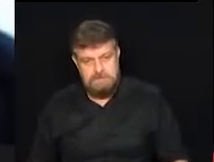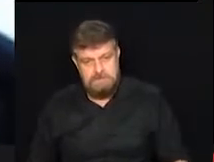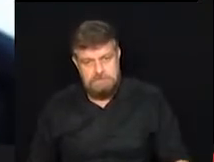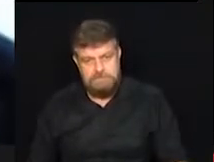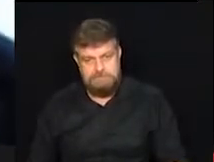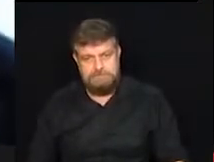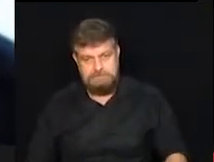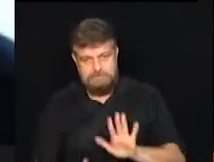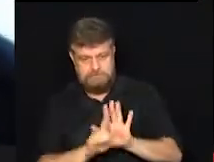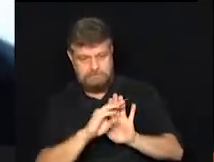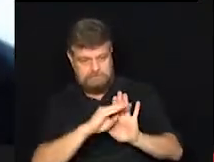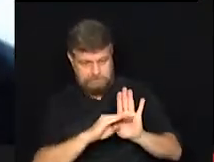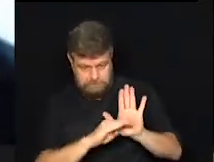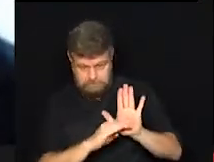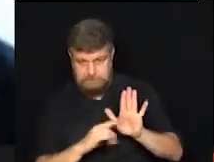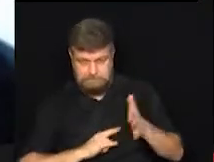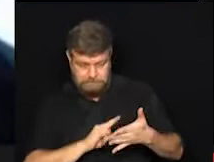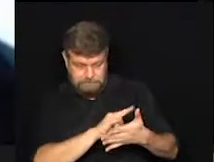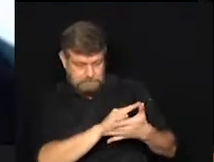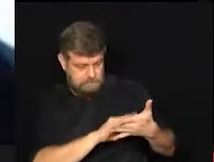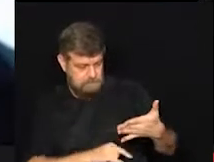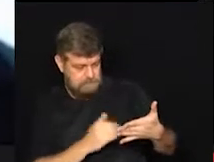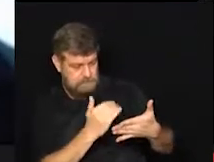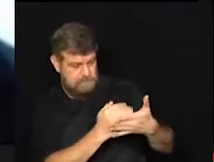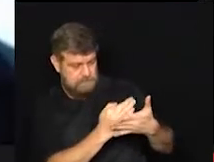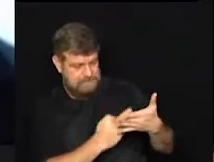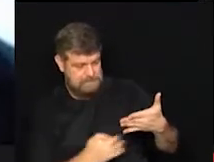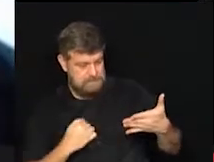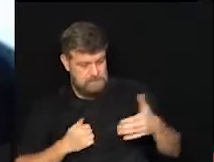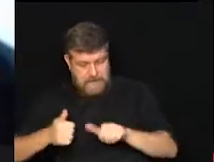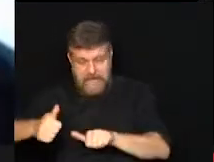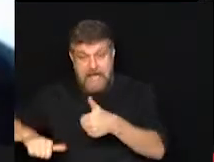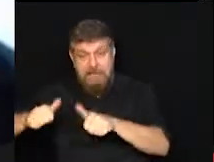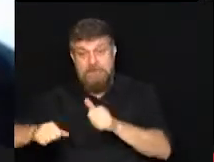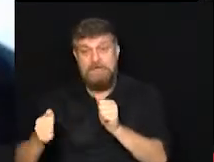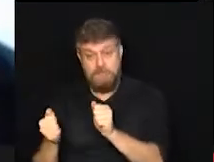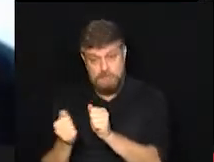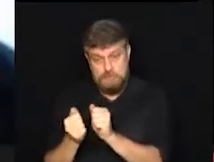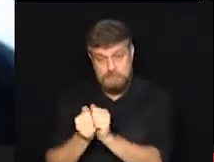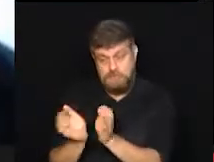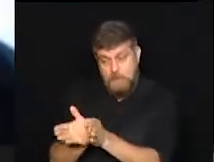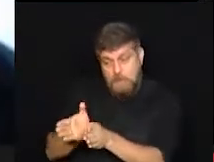a lei, a minuta da lei, né, para a gente estar avaliando junto aos nossos